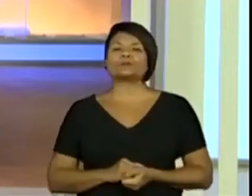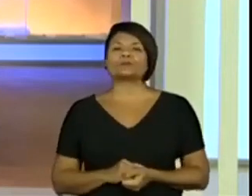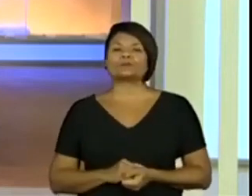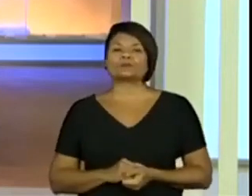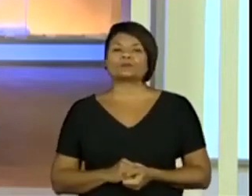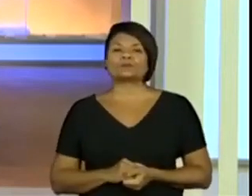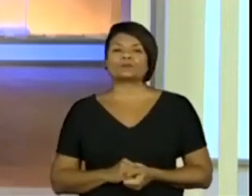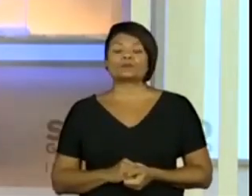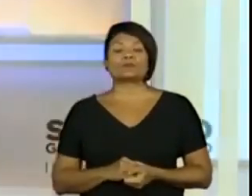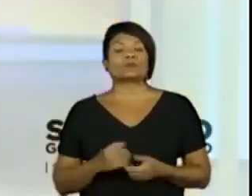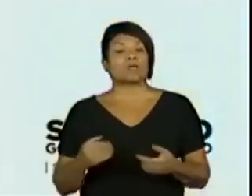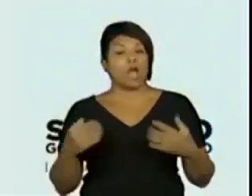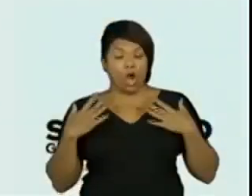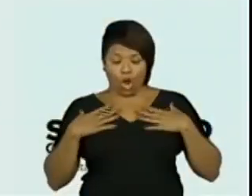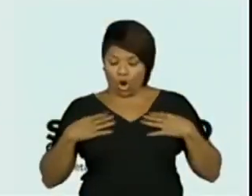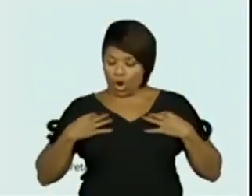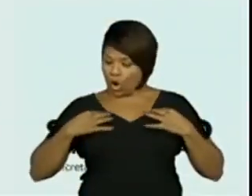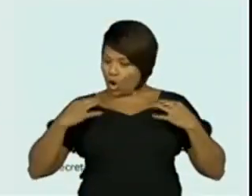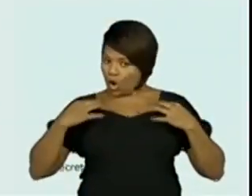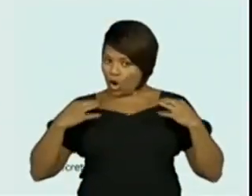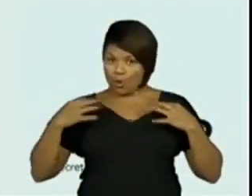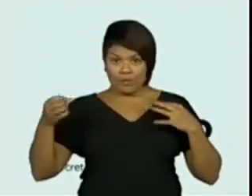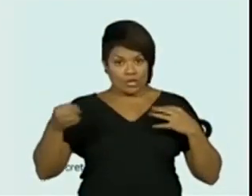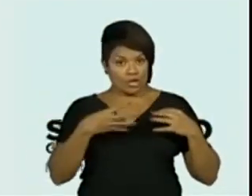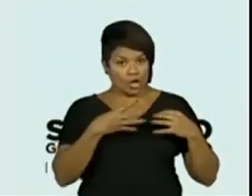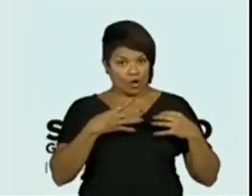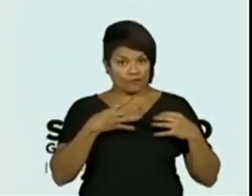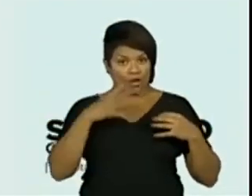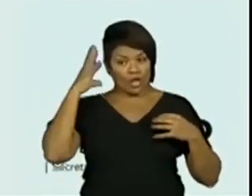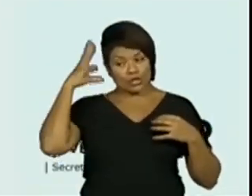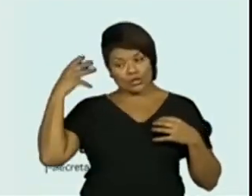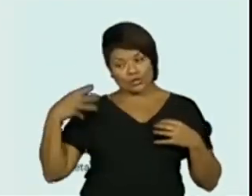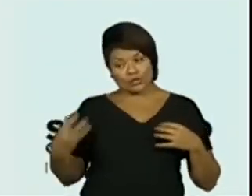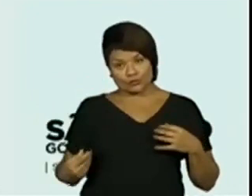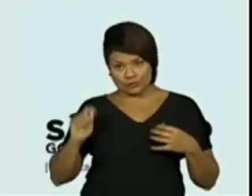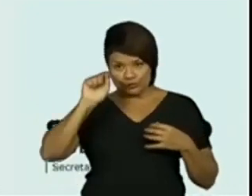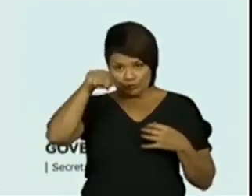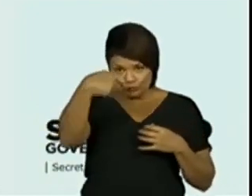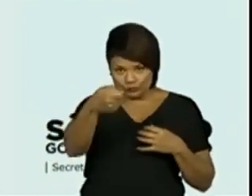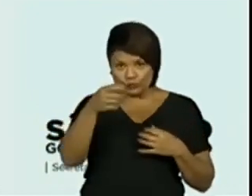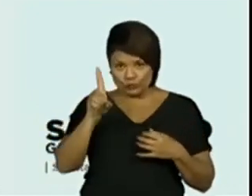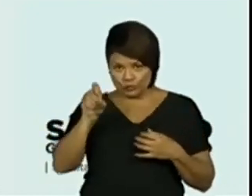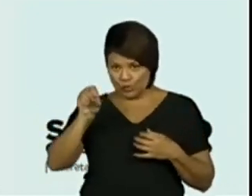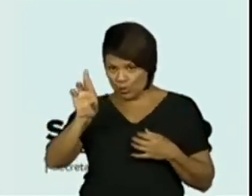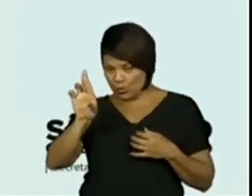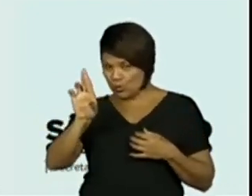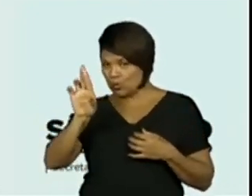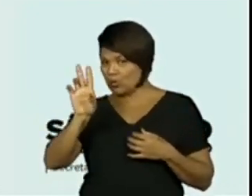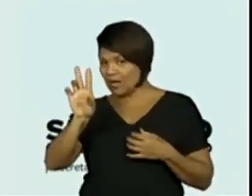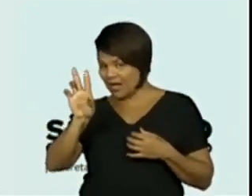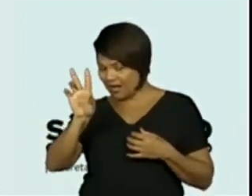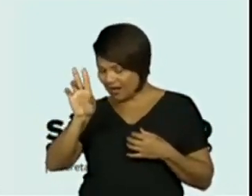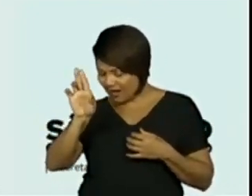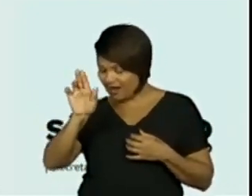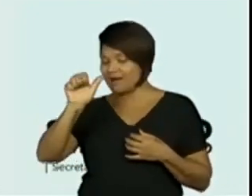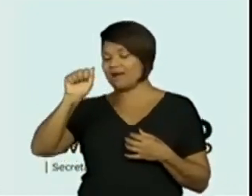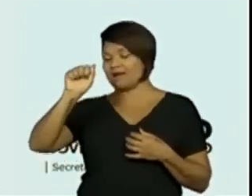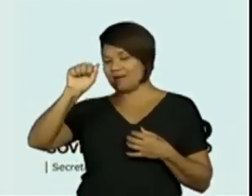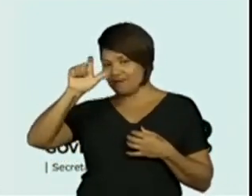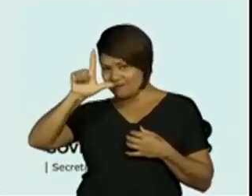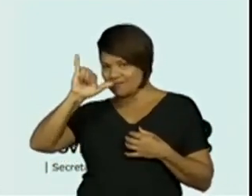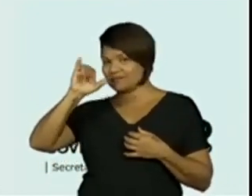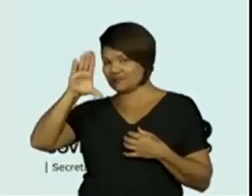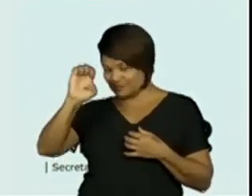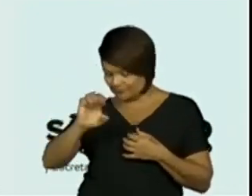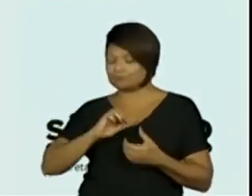A Roupa Nova de Doralice. Primeiro eu vou falar um pouquinho da Mônica Starrell, que é a autora desse livro,